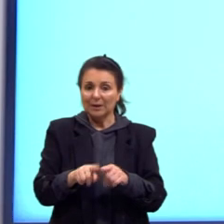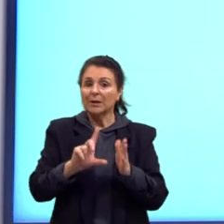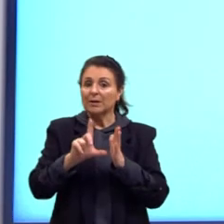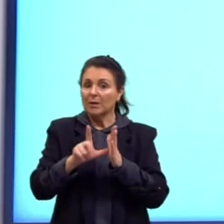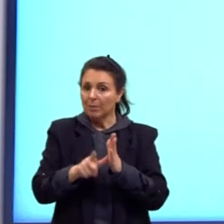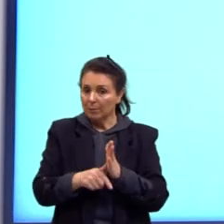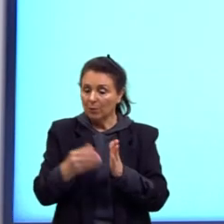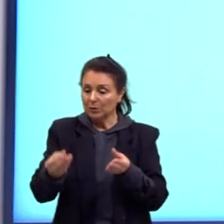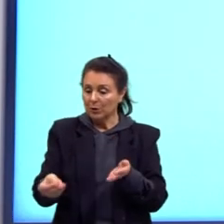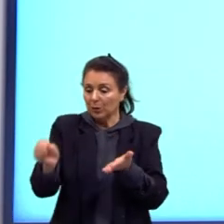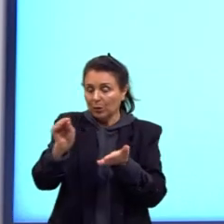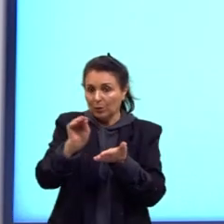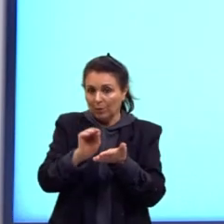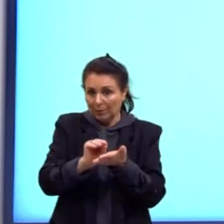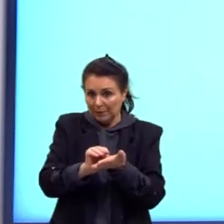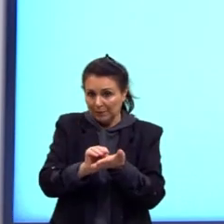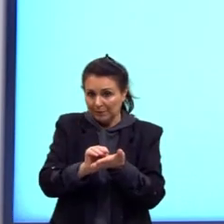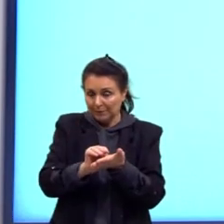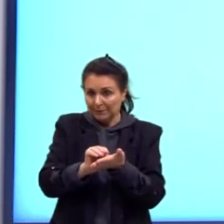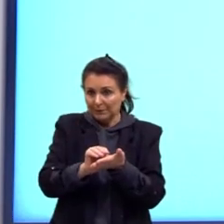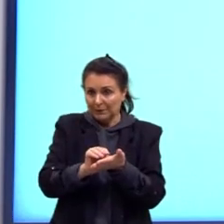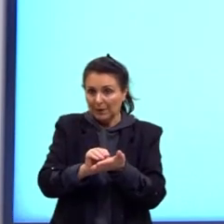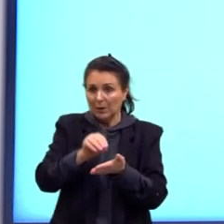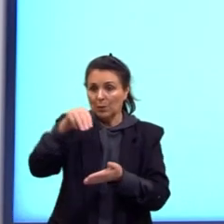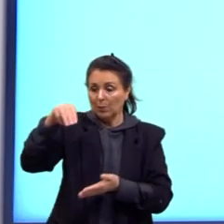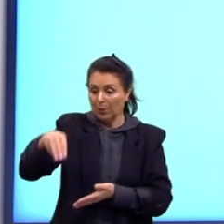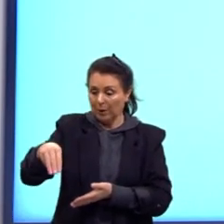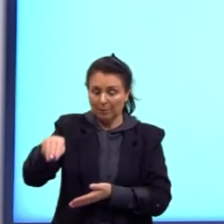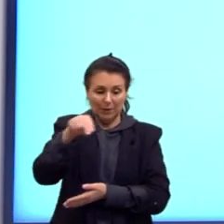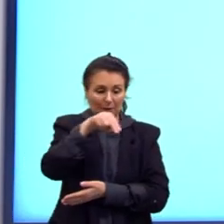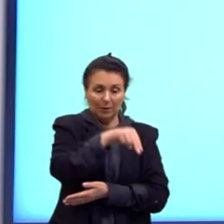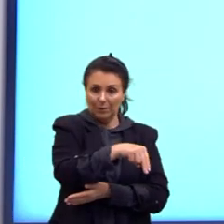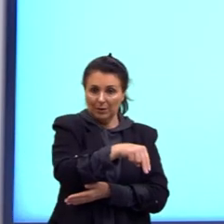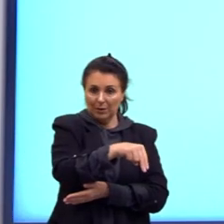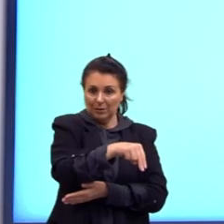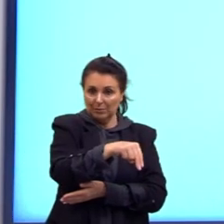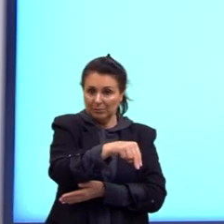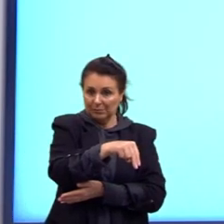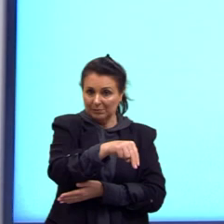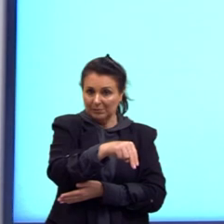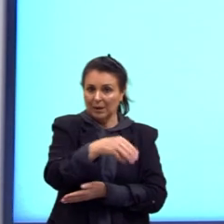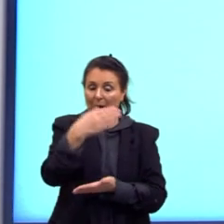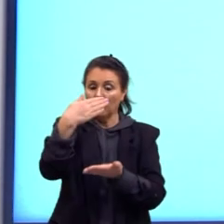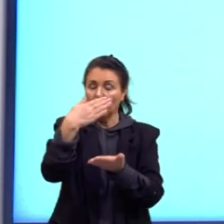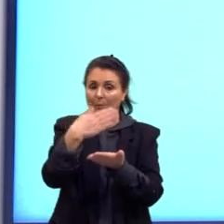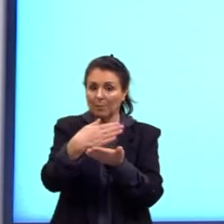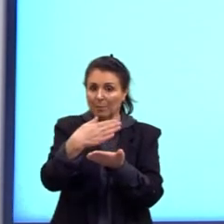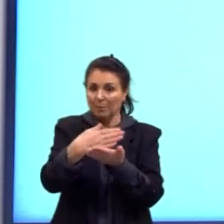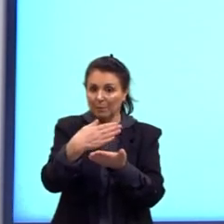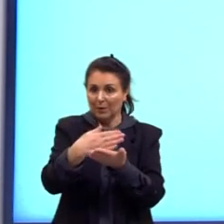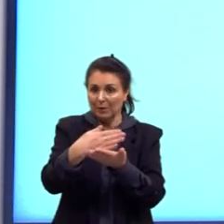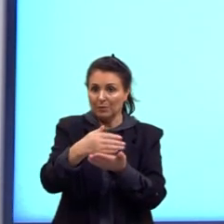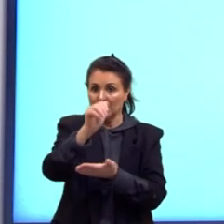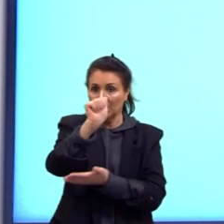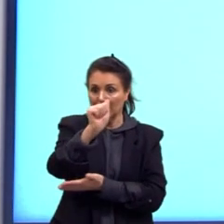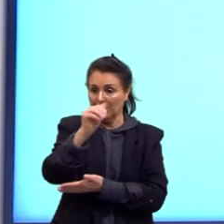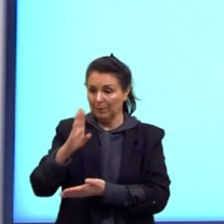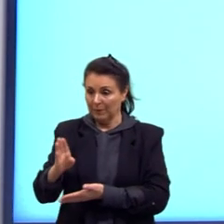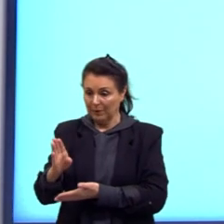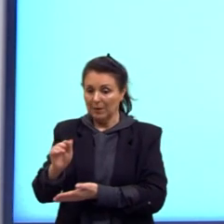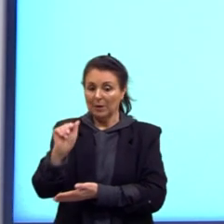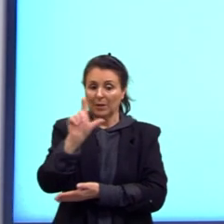fazer essa dobradura de modo que MN estejam pontos médios dos lados AB e lado a ser